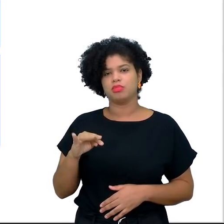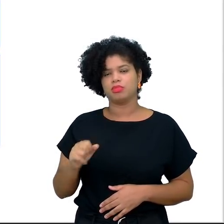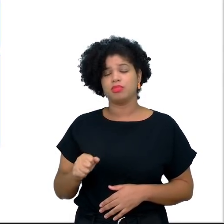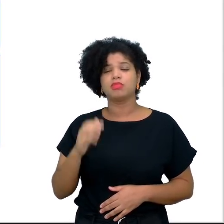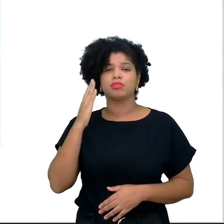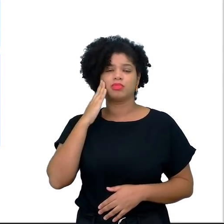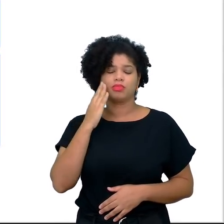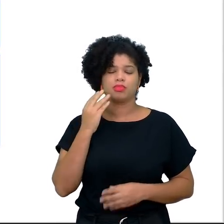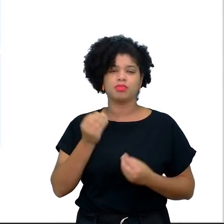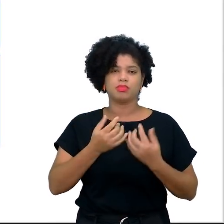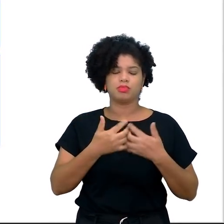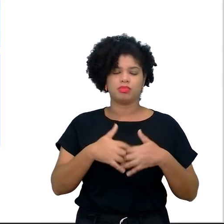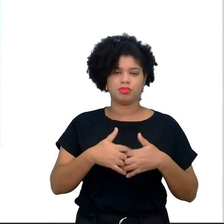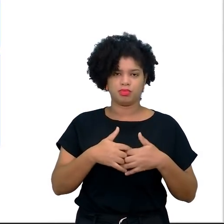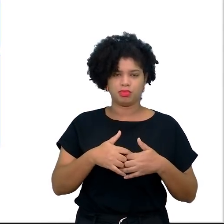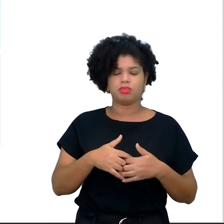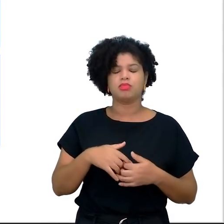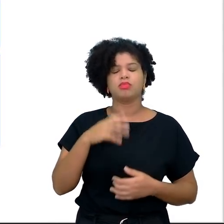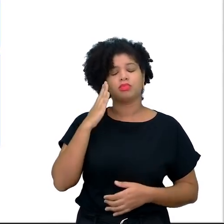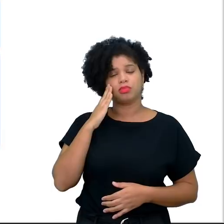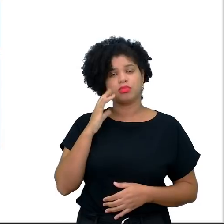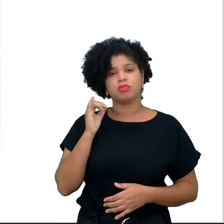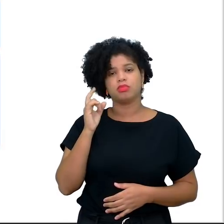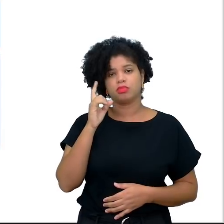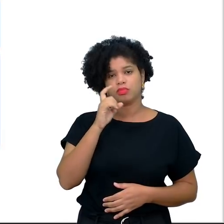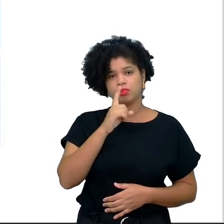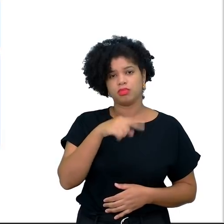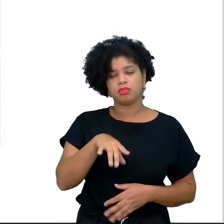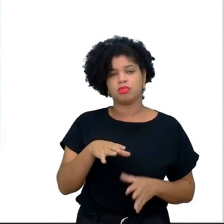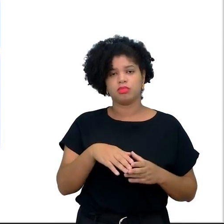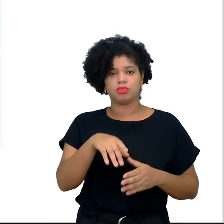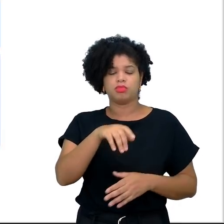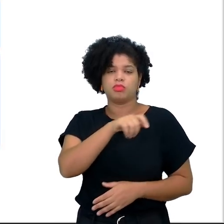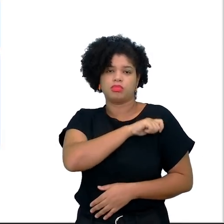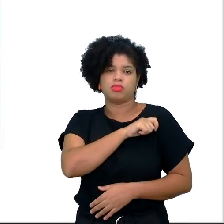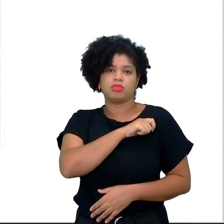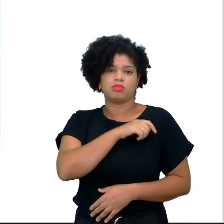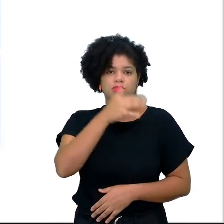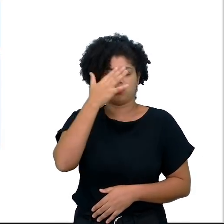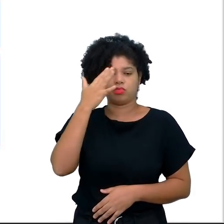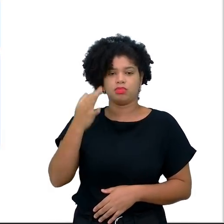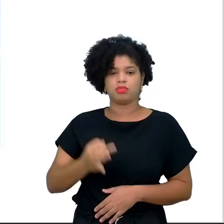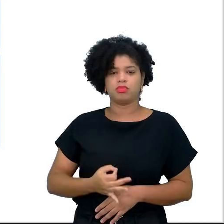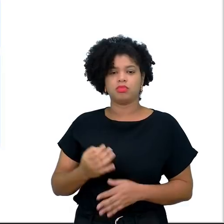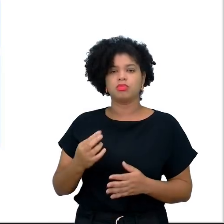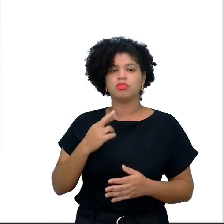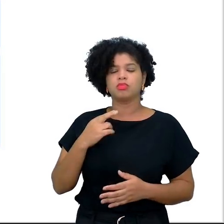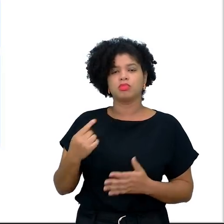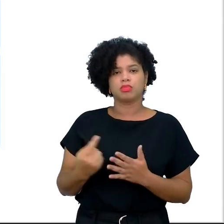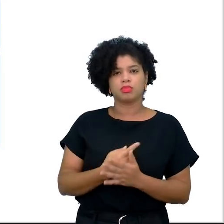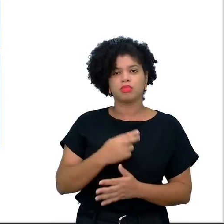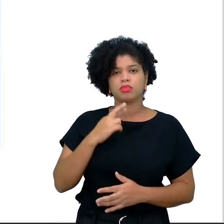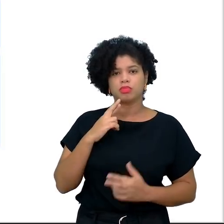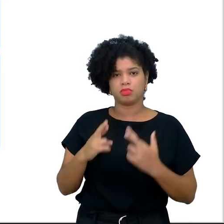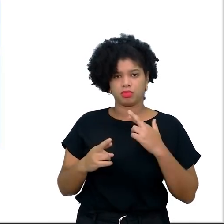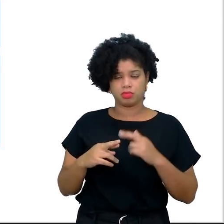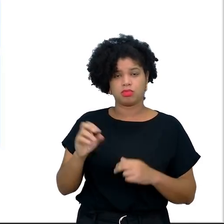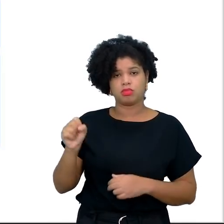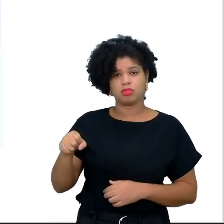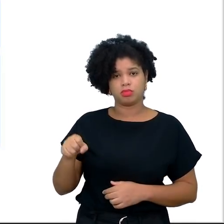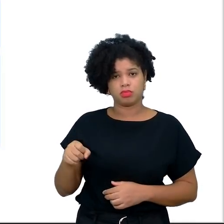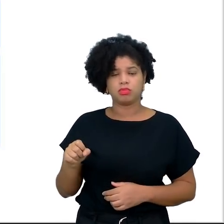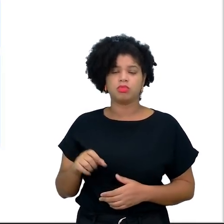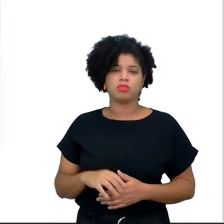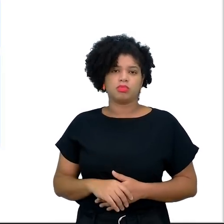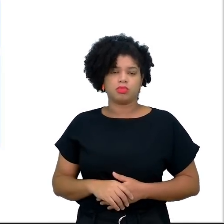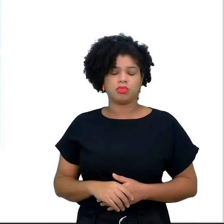do trabalho de ensino as dificuldades dos estudantes na compreensão da pergunta apresentada pela situação proposta.